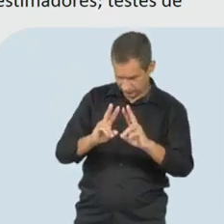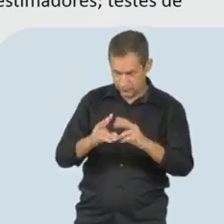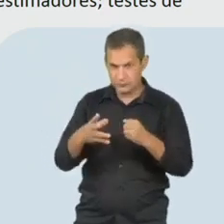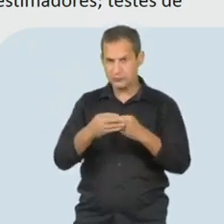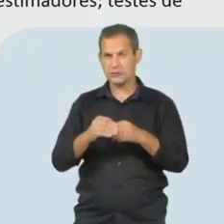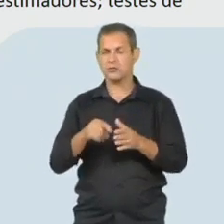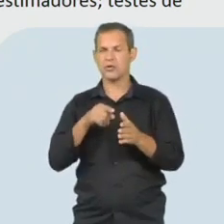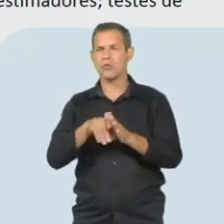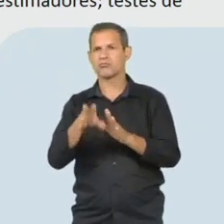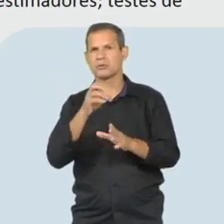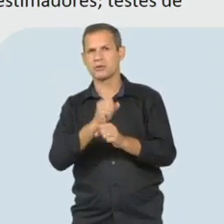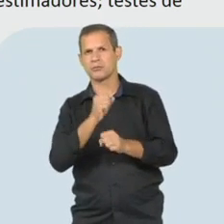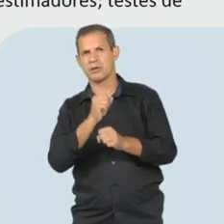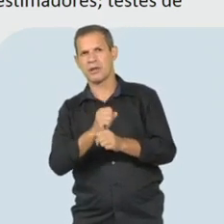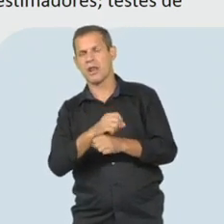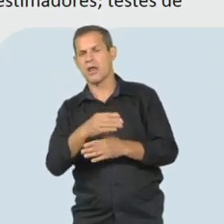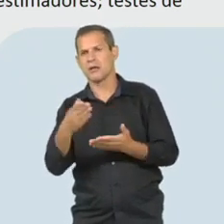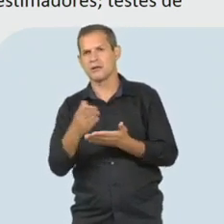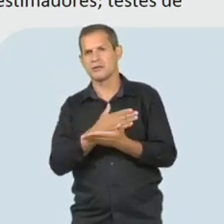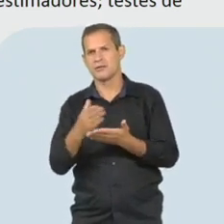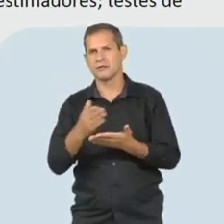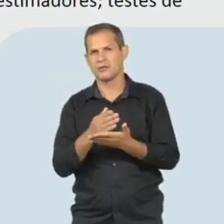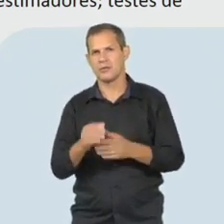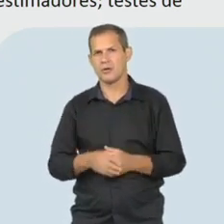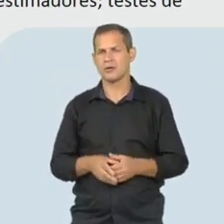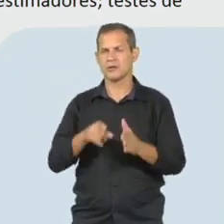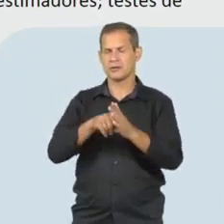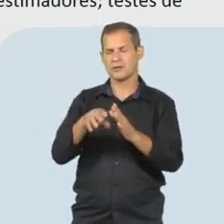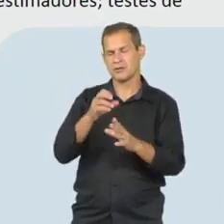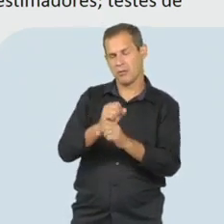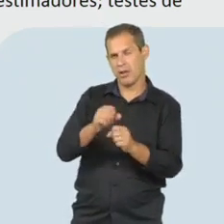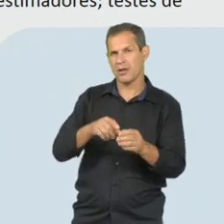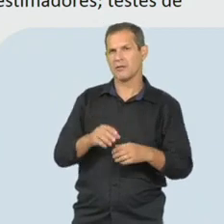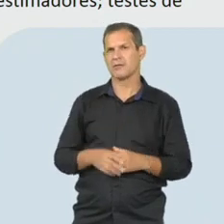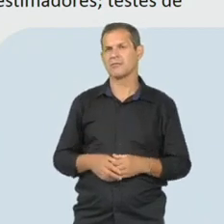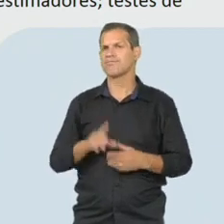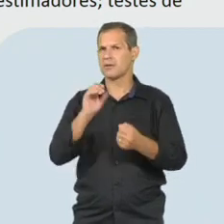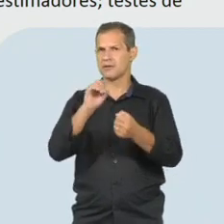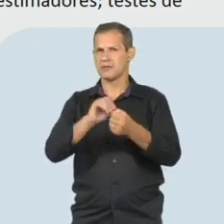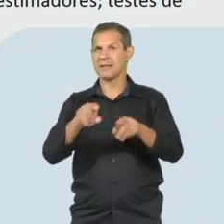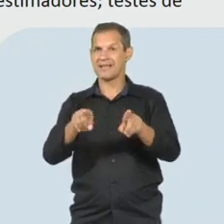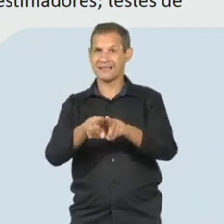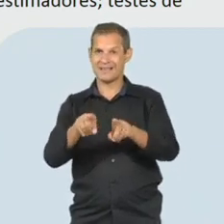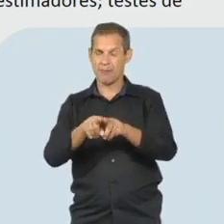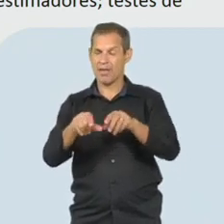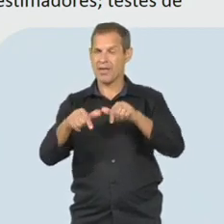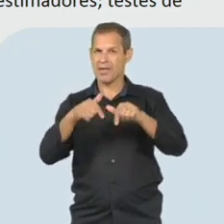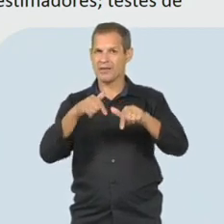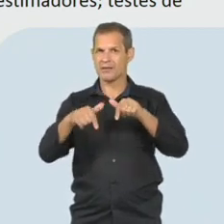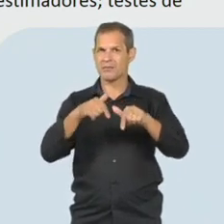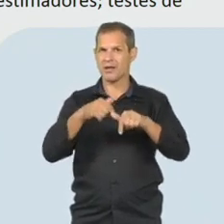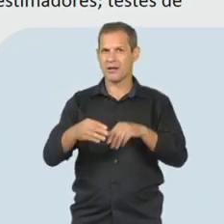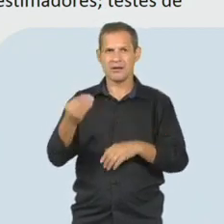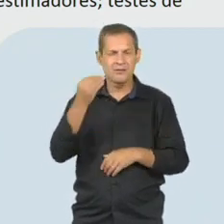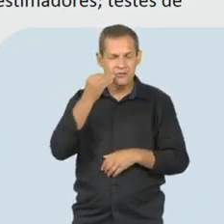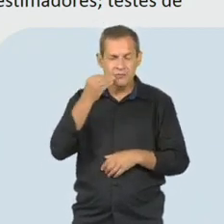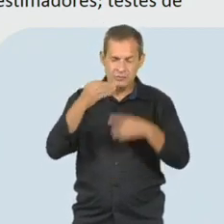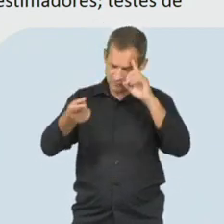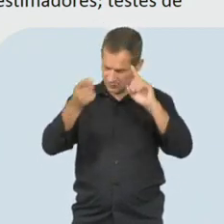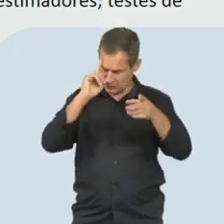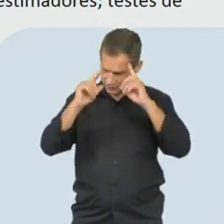de probabilidade, distribuição de estimadores aqui, que são aquelas estimativas feitas, e também trabalhar o teste